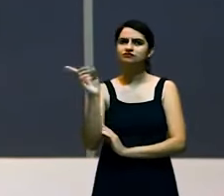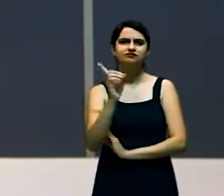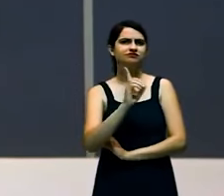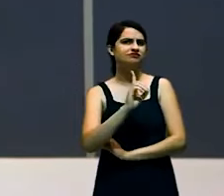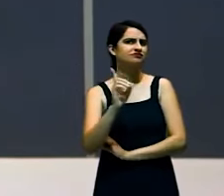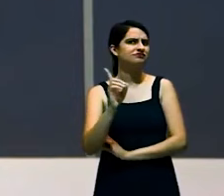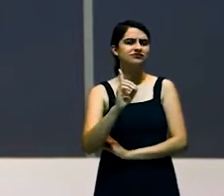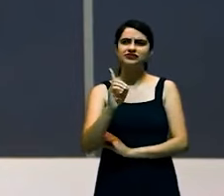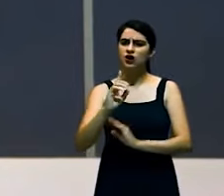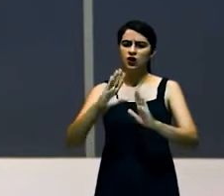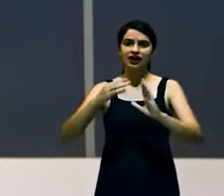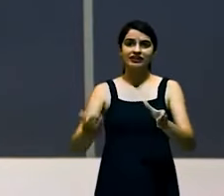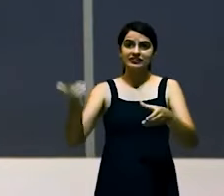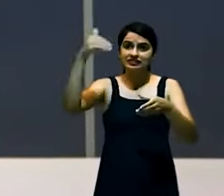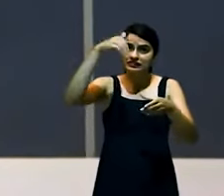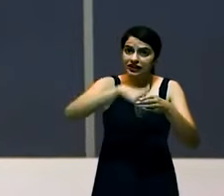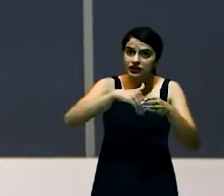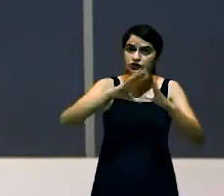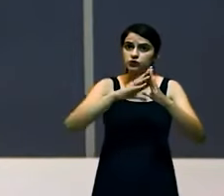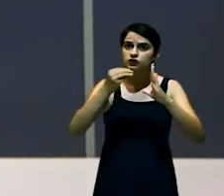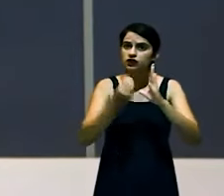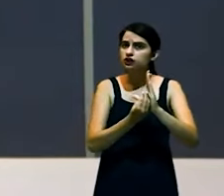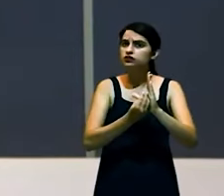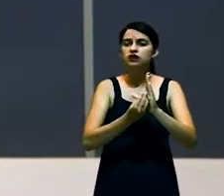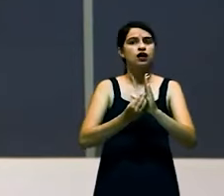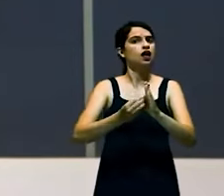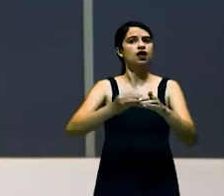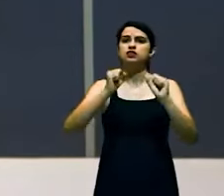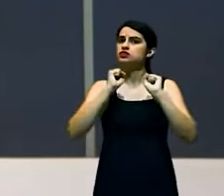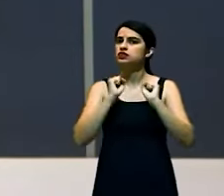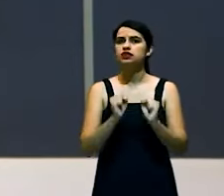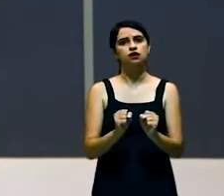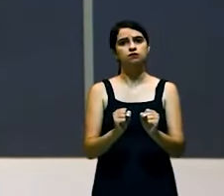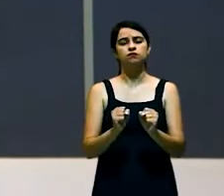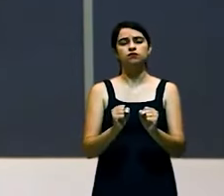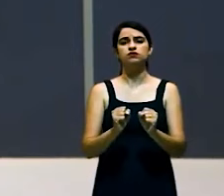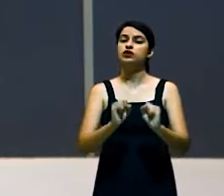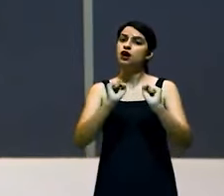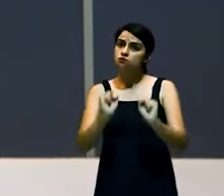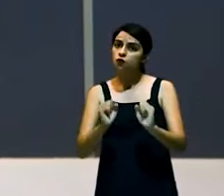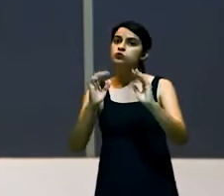Faça isso lá no sofá da casa do pai e da mãe que deixou.